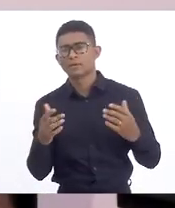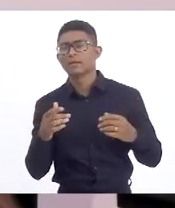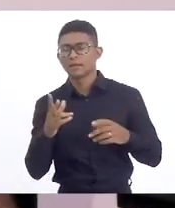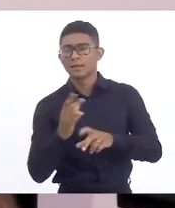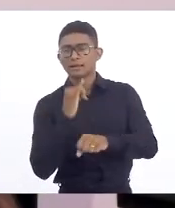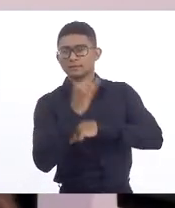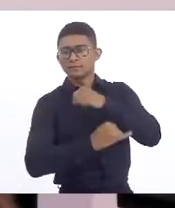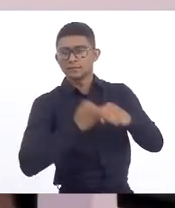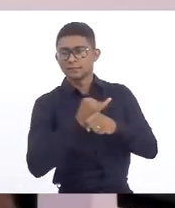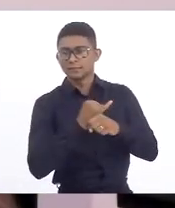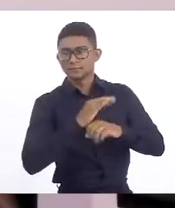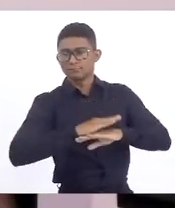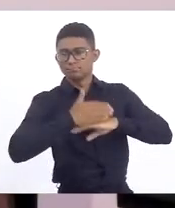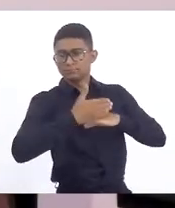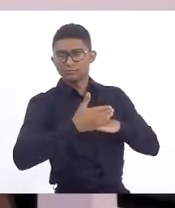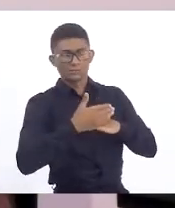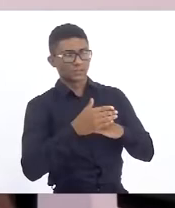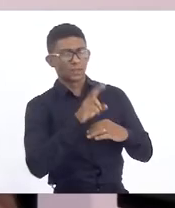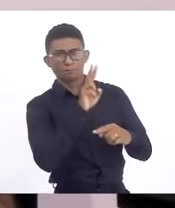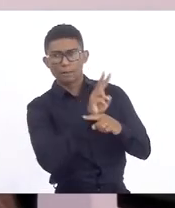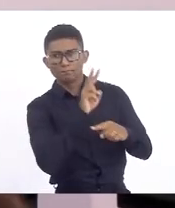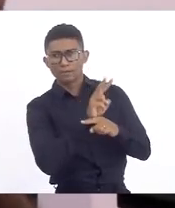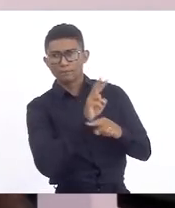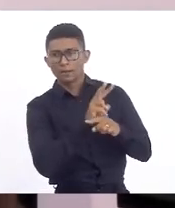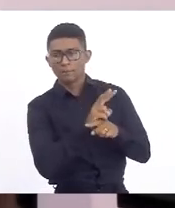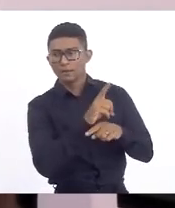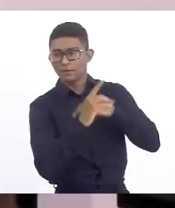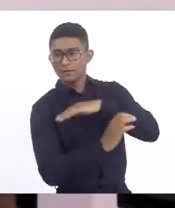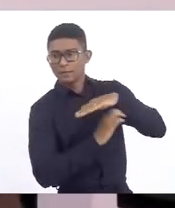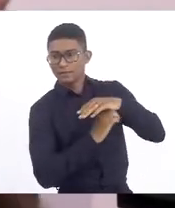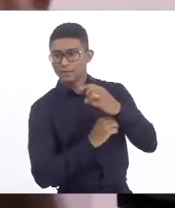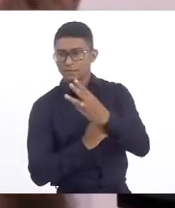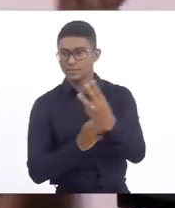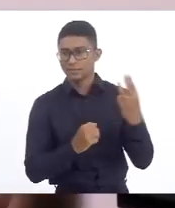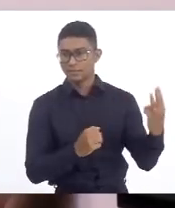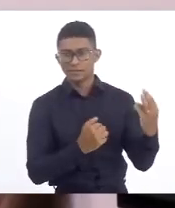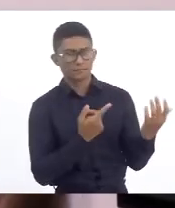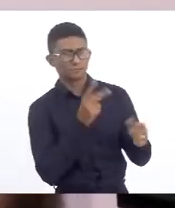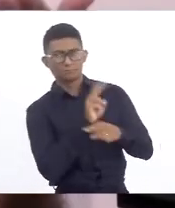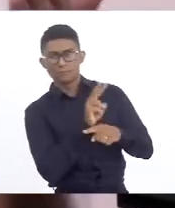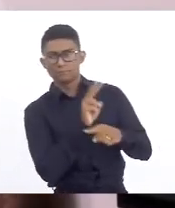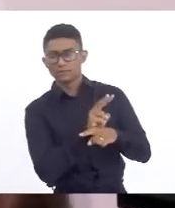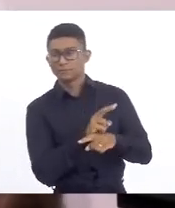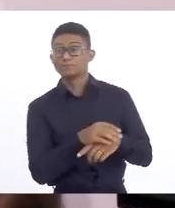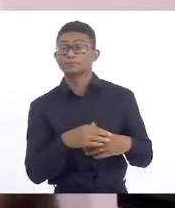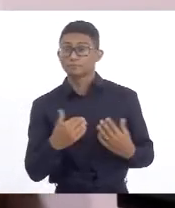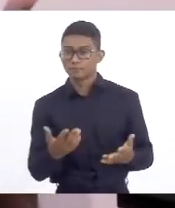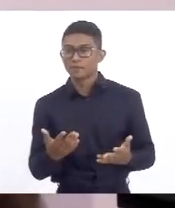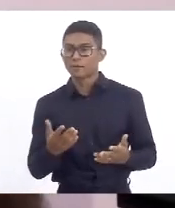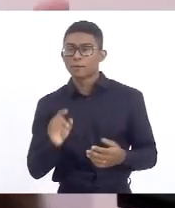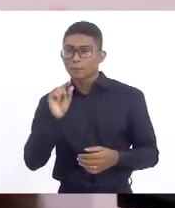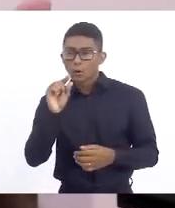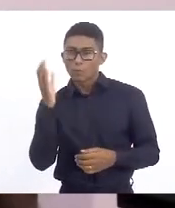online, monitoramento permanente das 33 empresas. Recentemente, nós multamos uma empresa em